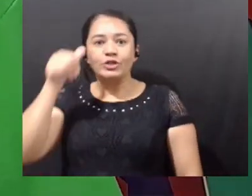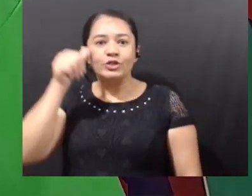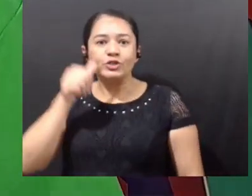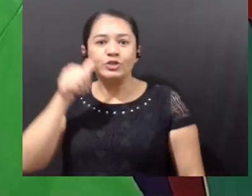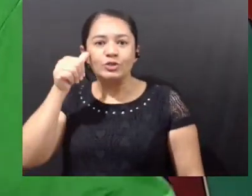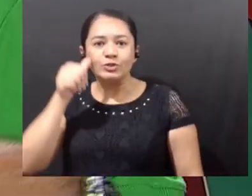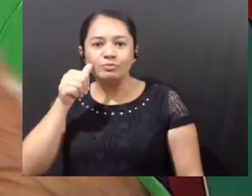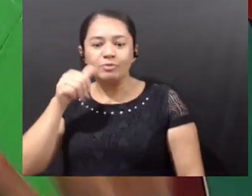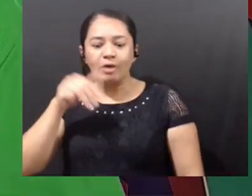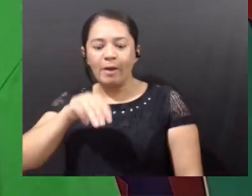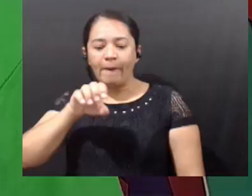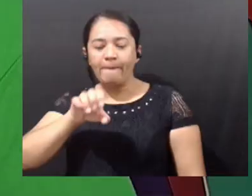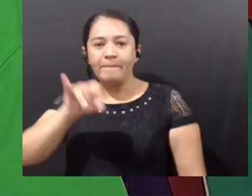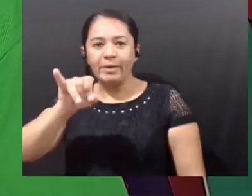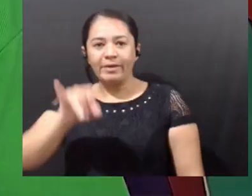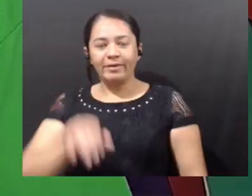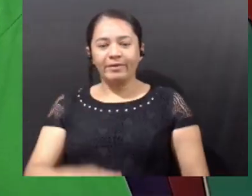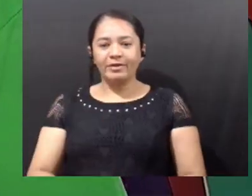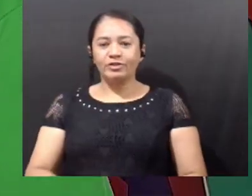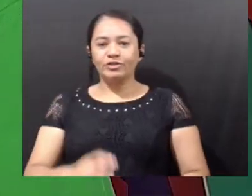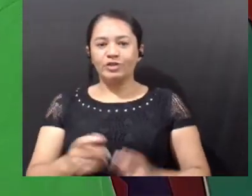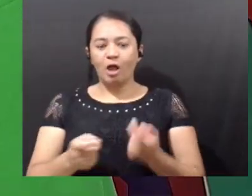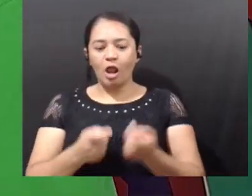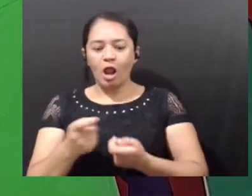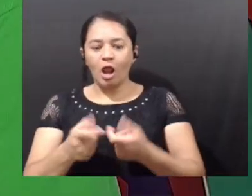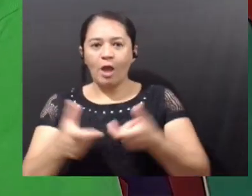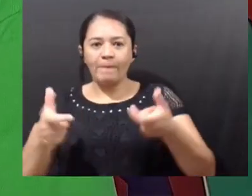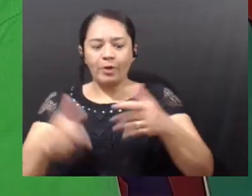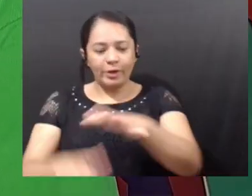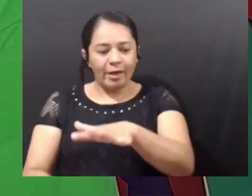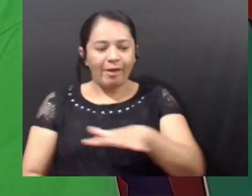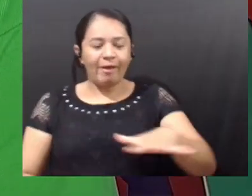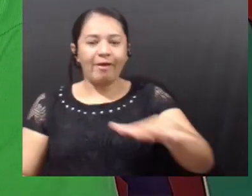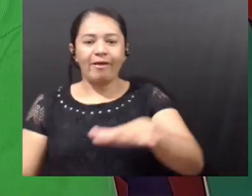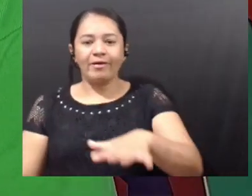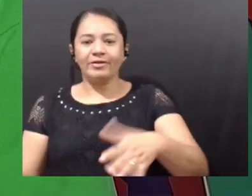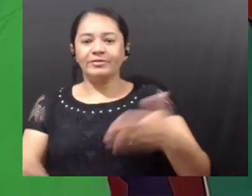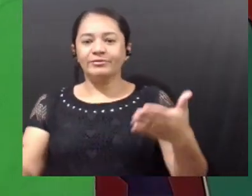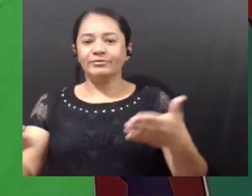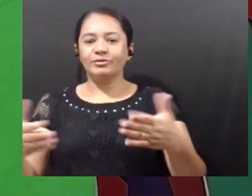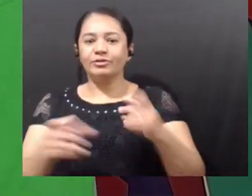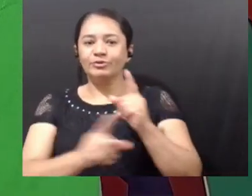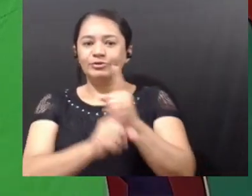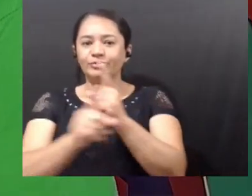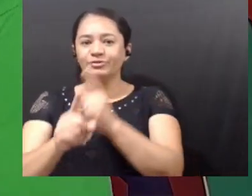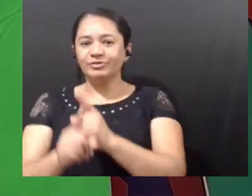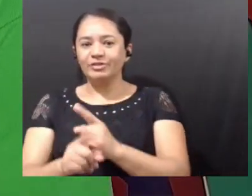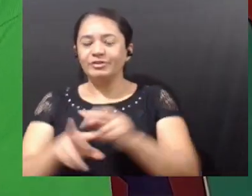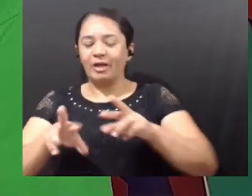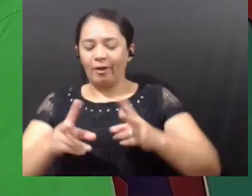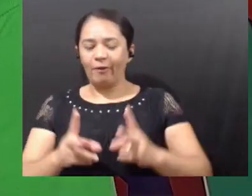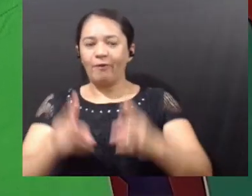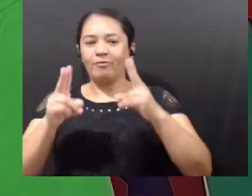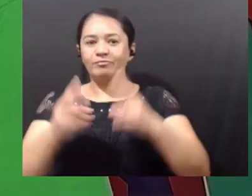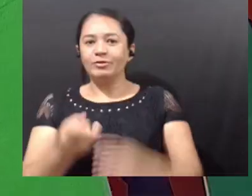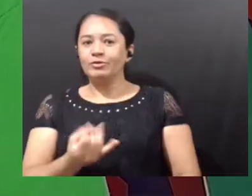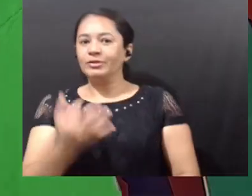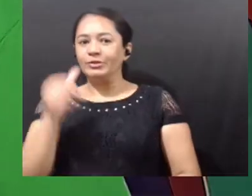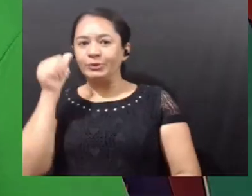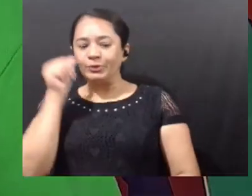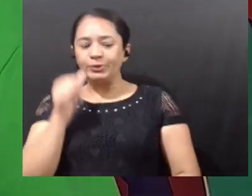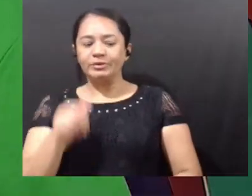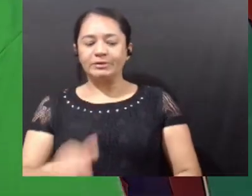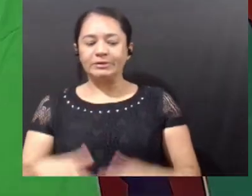já dominam a maioria das áreas, né, e aqui também no atendimento não tem sido diferente. O volume de mulheres para serem atendidas